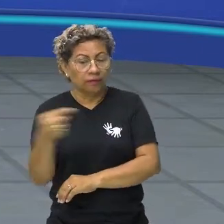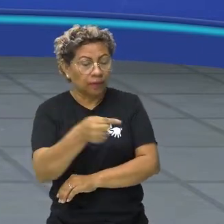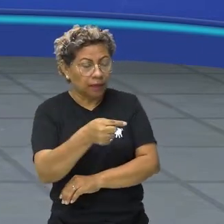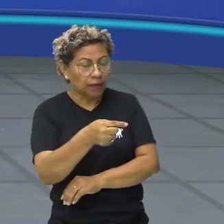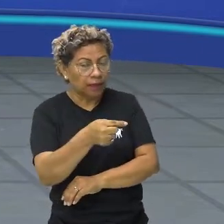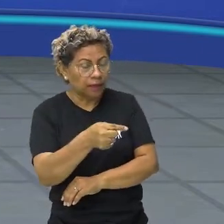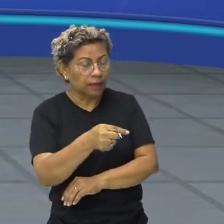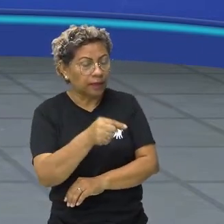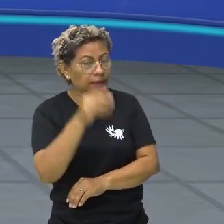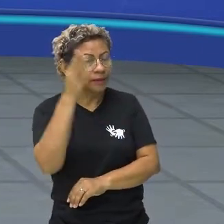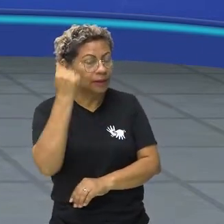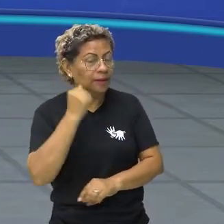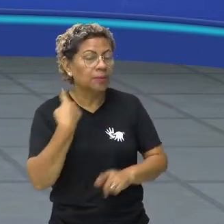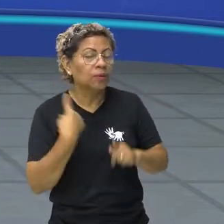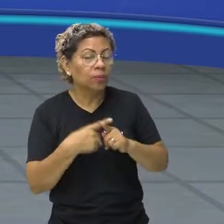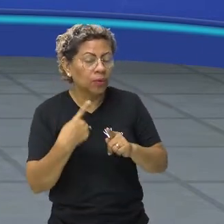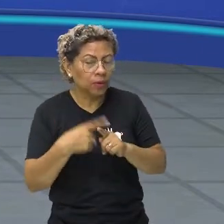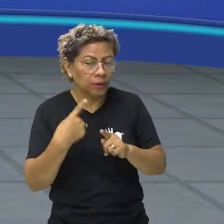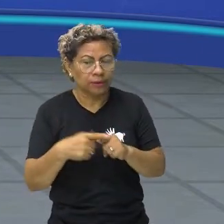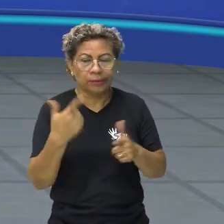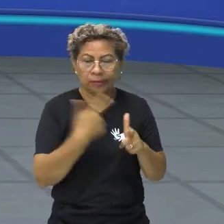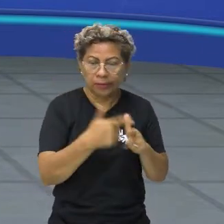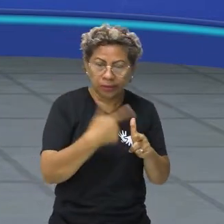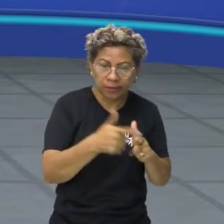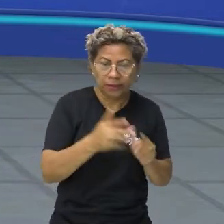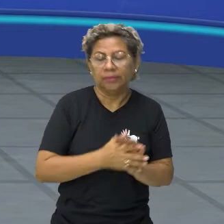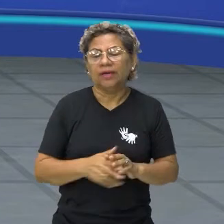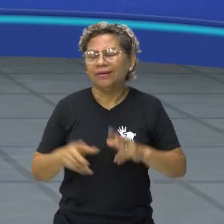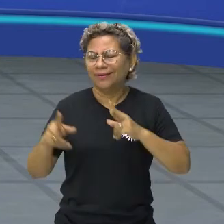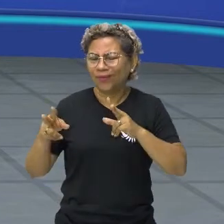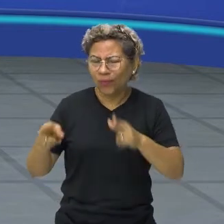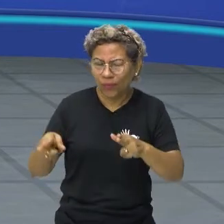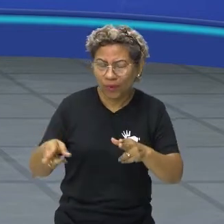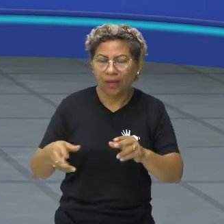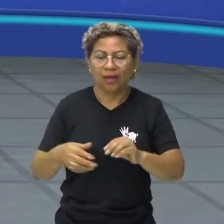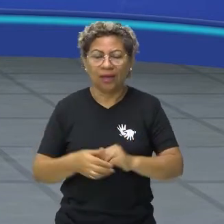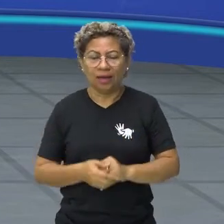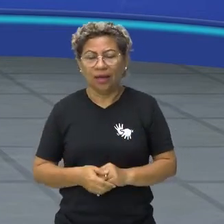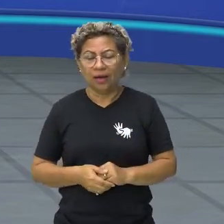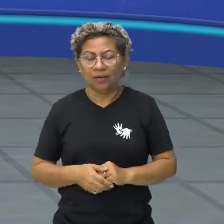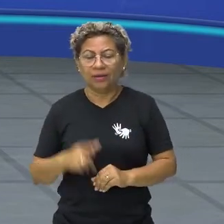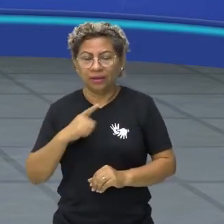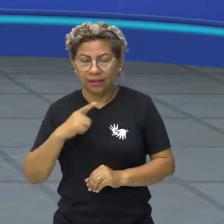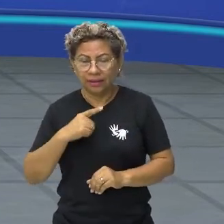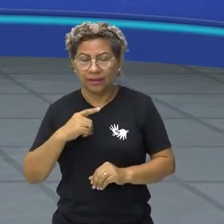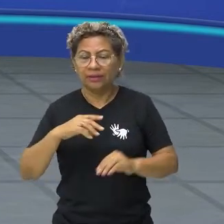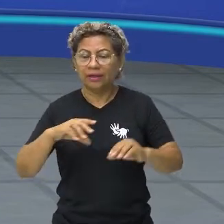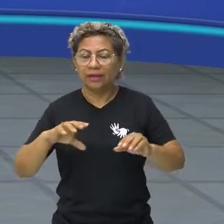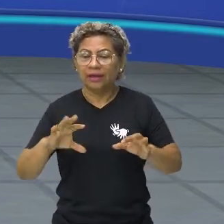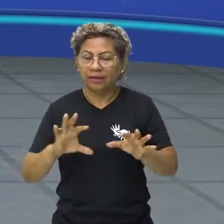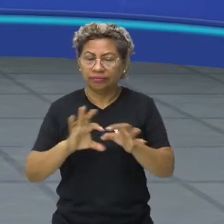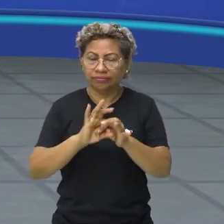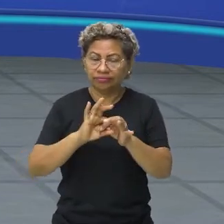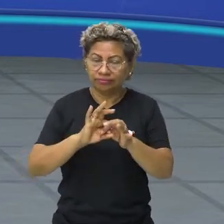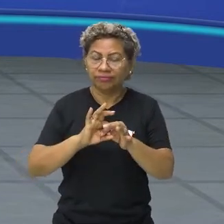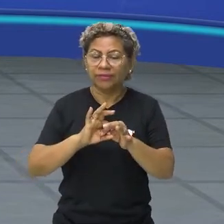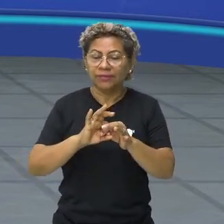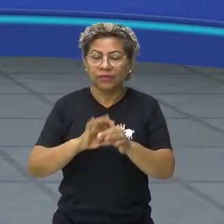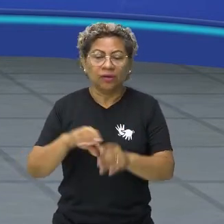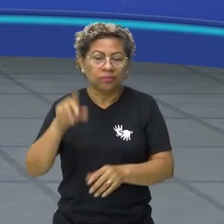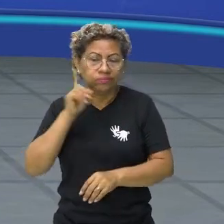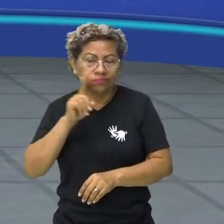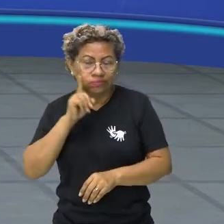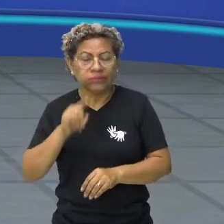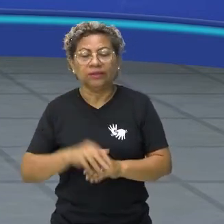a ONU, né? A Organização das Nações Unidas, que também serve para verificar situações que estarão relacionadas